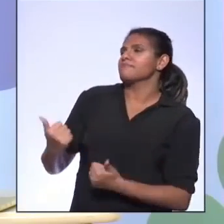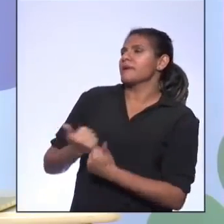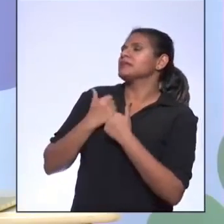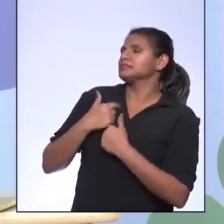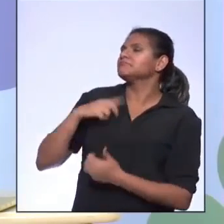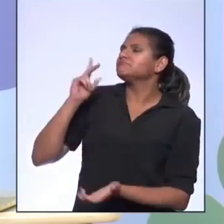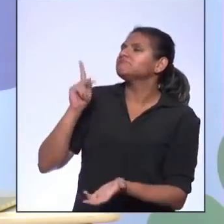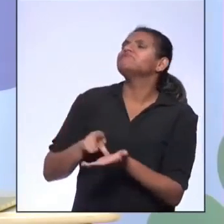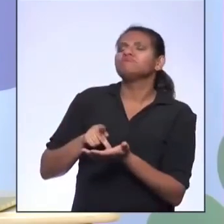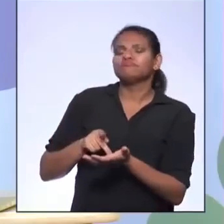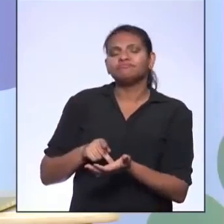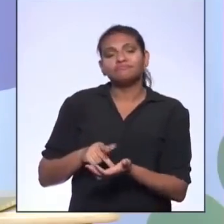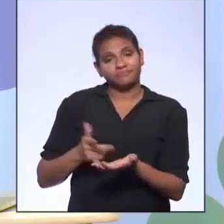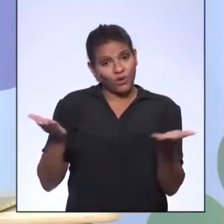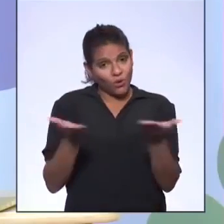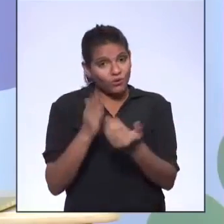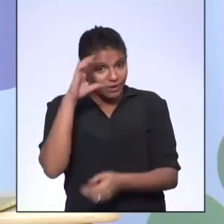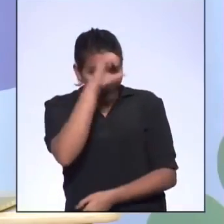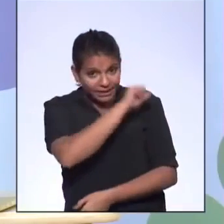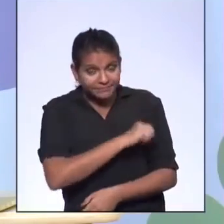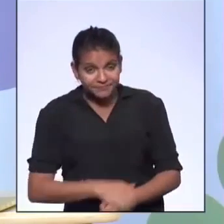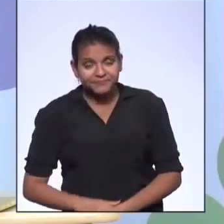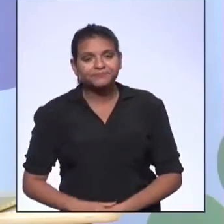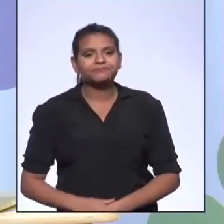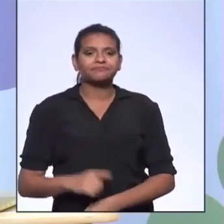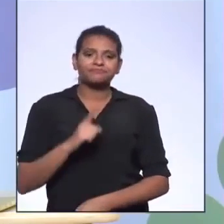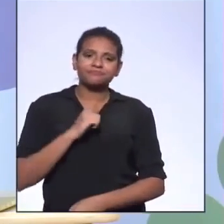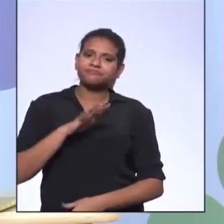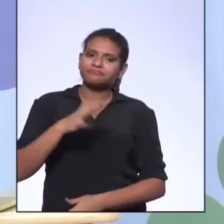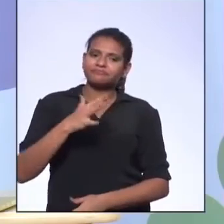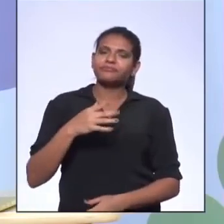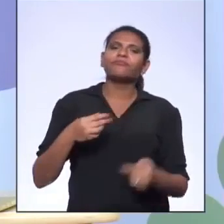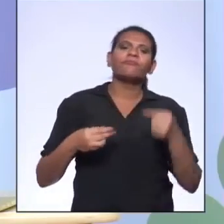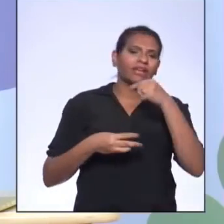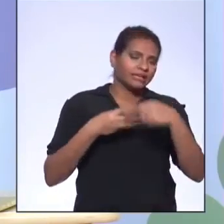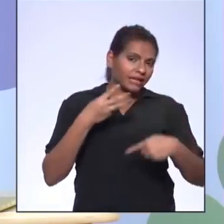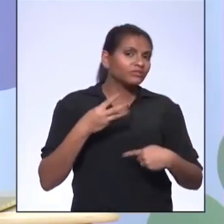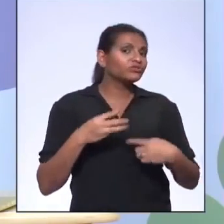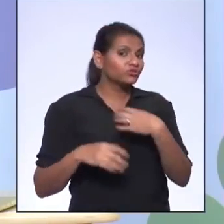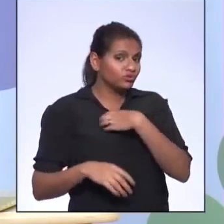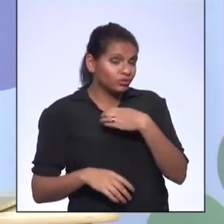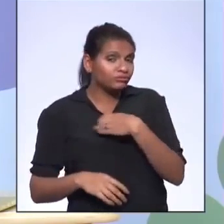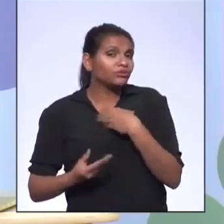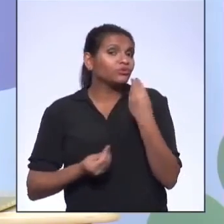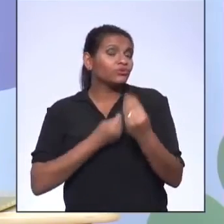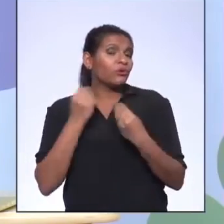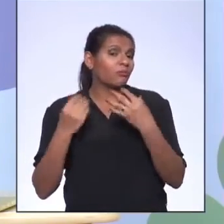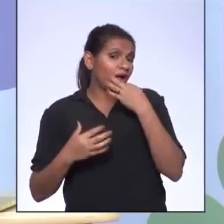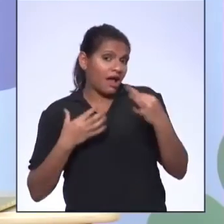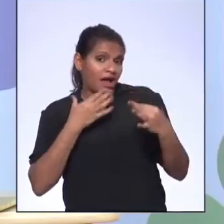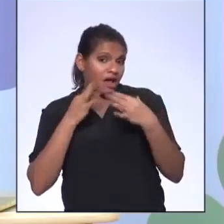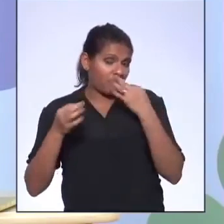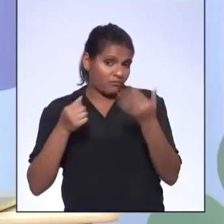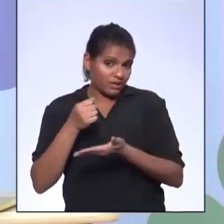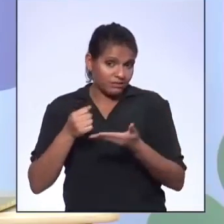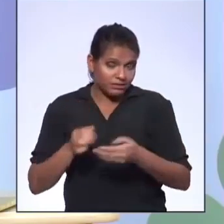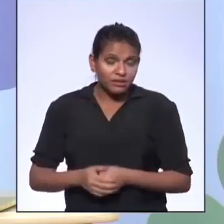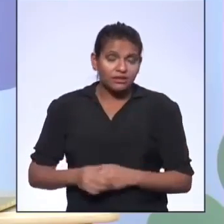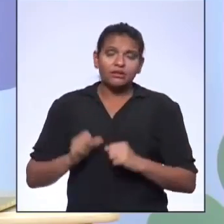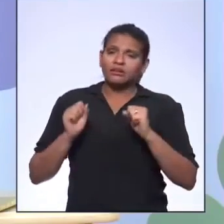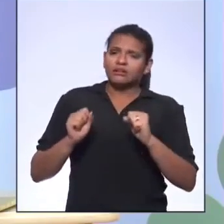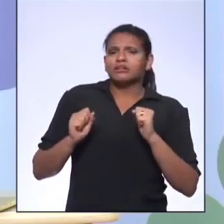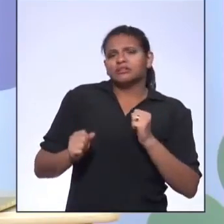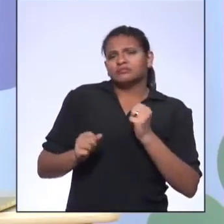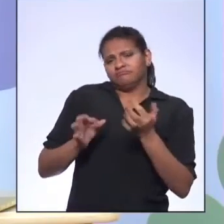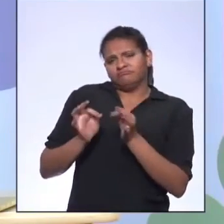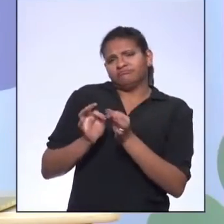sua fala. É isso que a gente vai aprender hoje. A gente vai aprender pelo menos aí uns 3 tipos de argumentação, são as mais faladas, as mais simples, para a gente